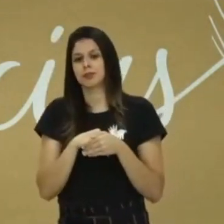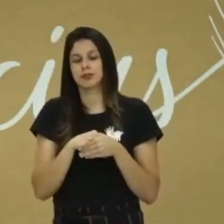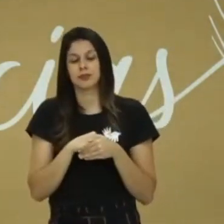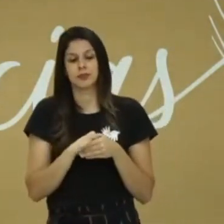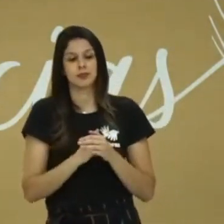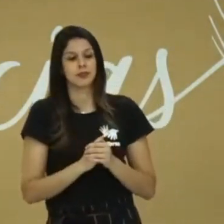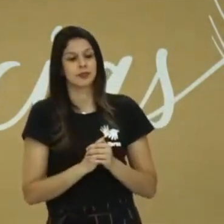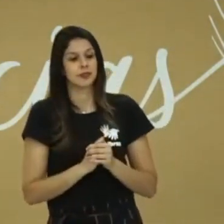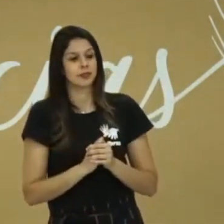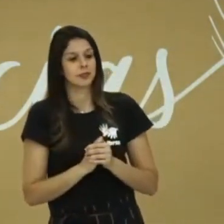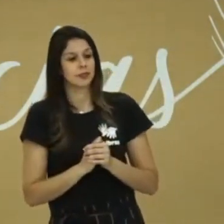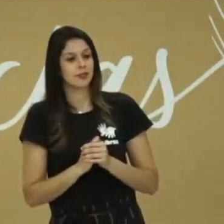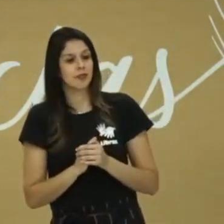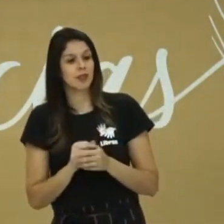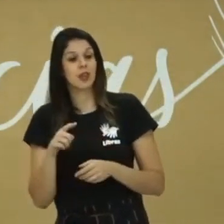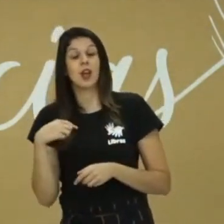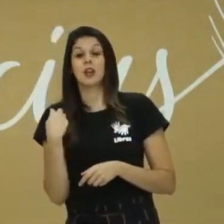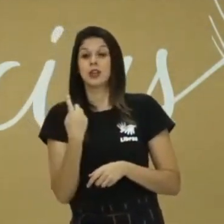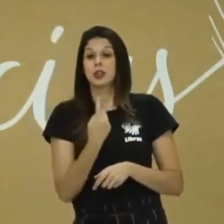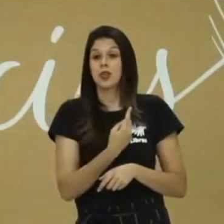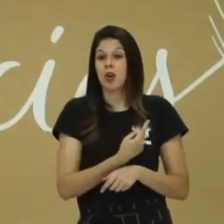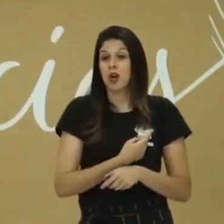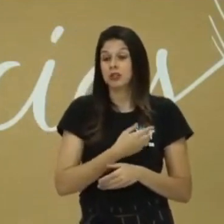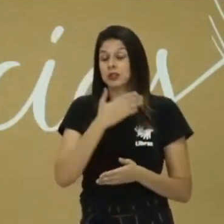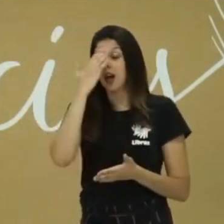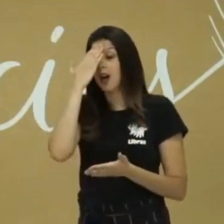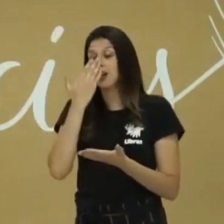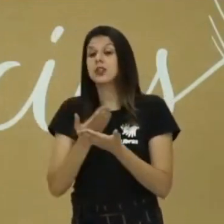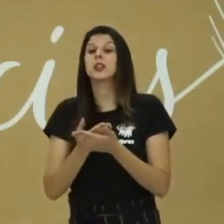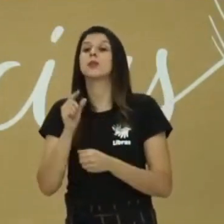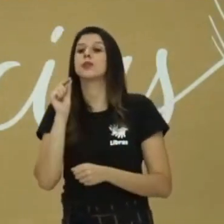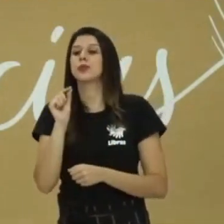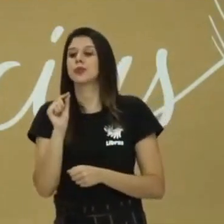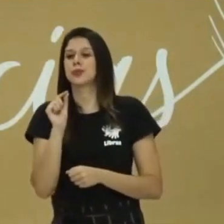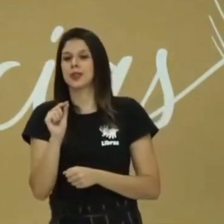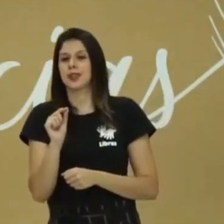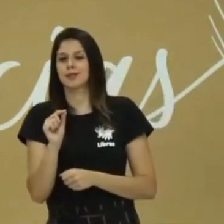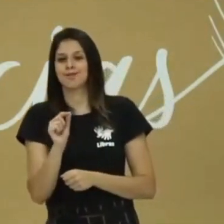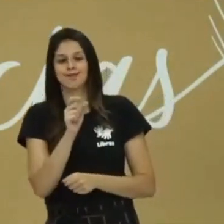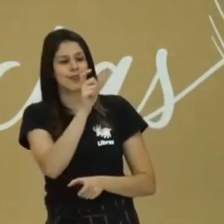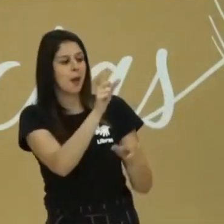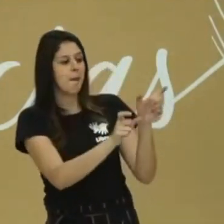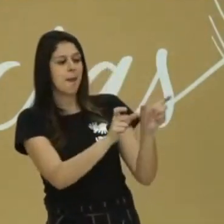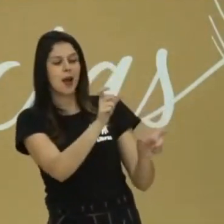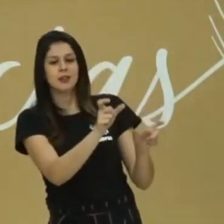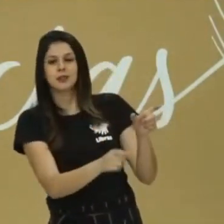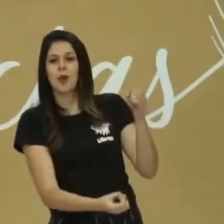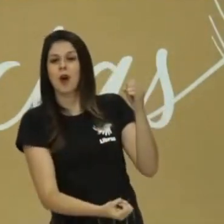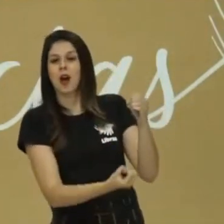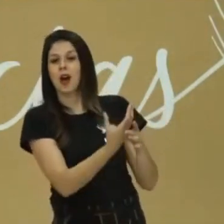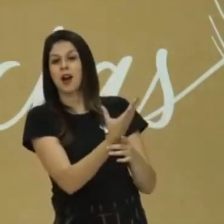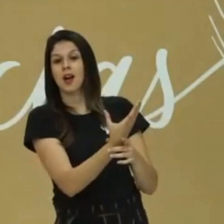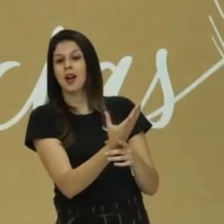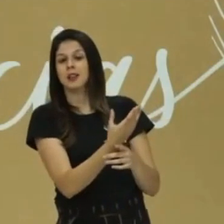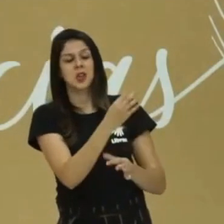eu ir aí levamos leva-nos a crer que pensa e falso profeta serão Clones desprovido de espírito e o porquê que eles não